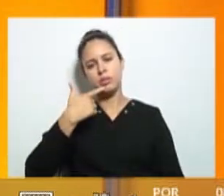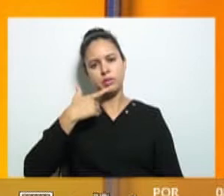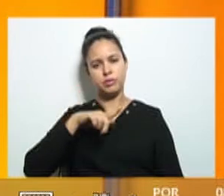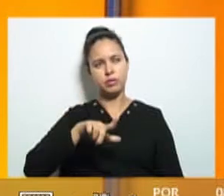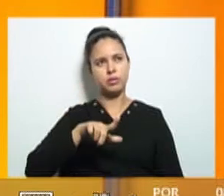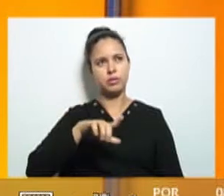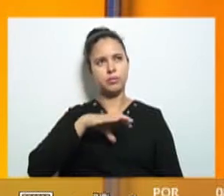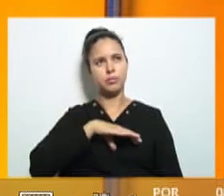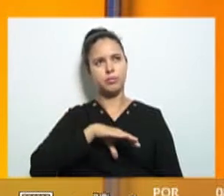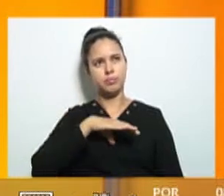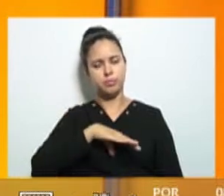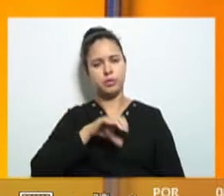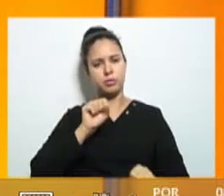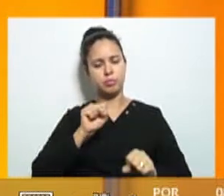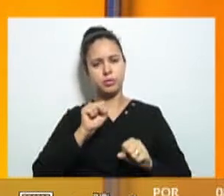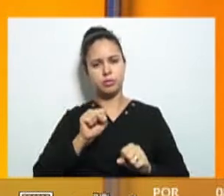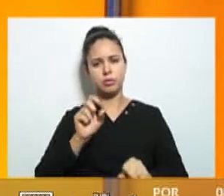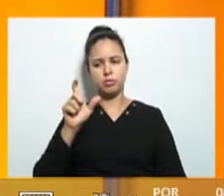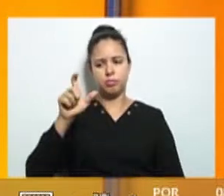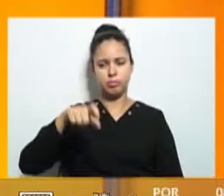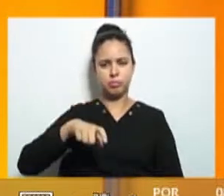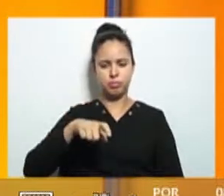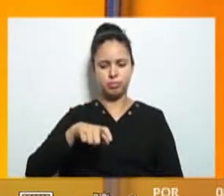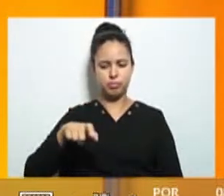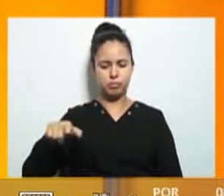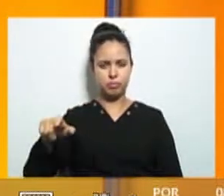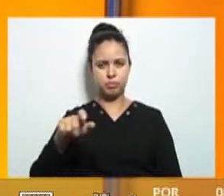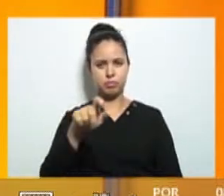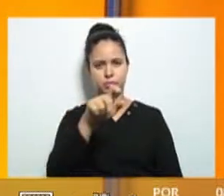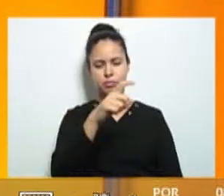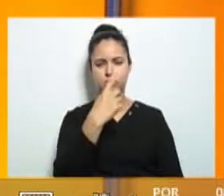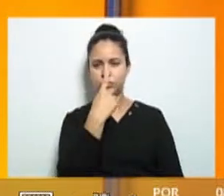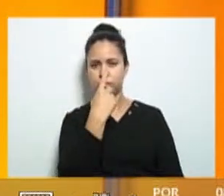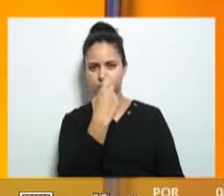e arrastar até a lixeira ali, por exemplo, ó.